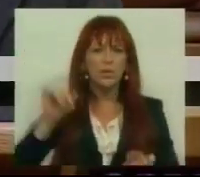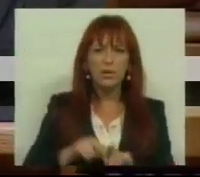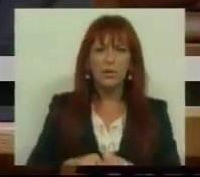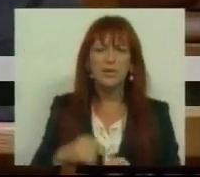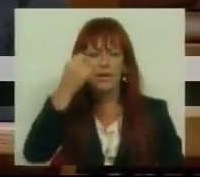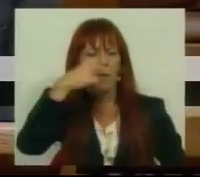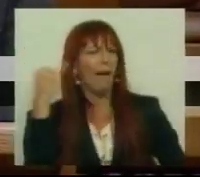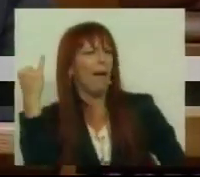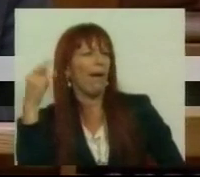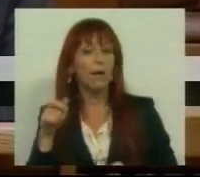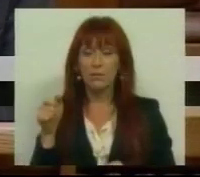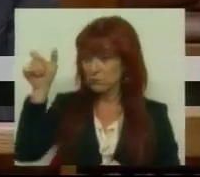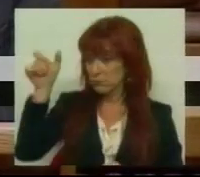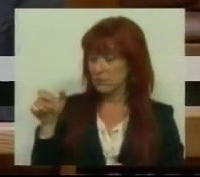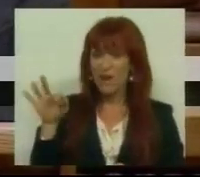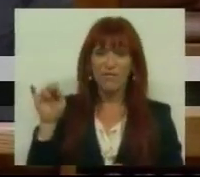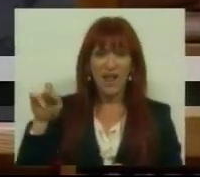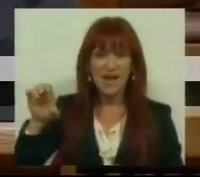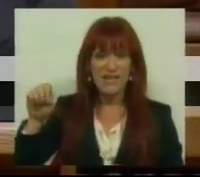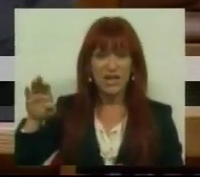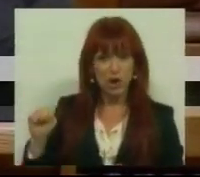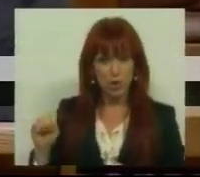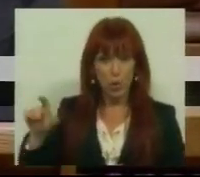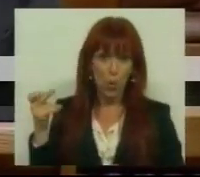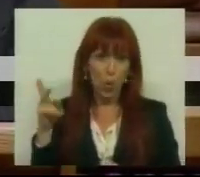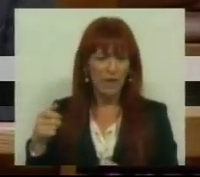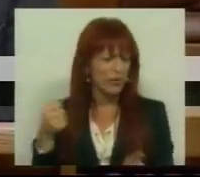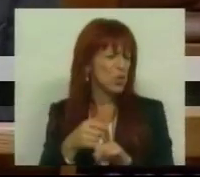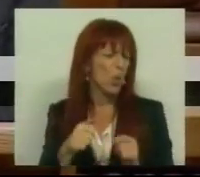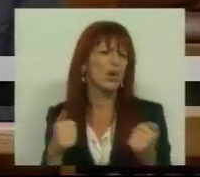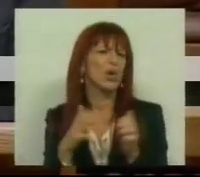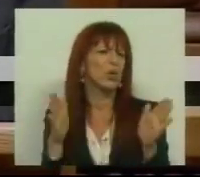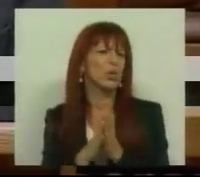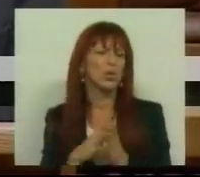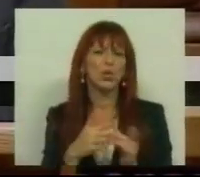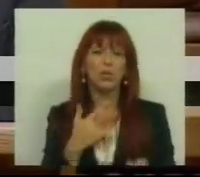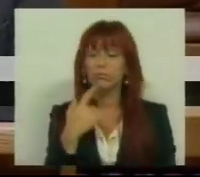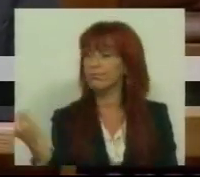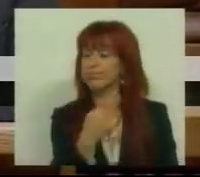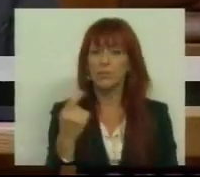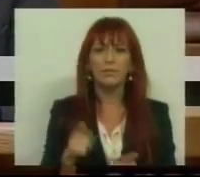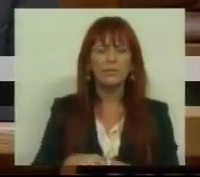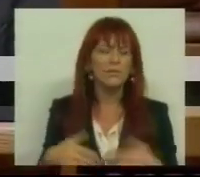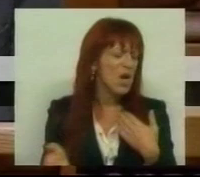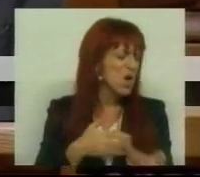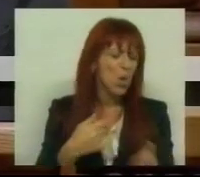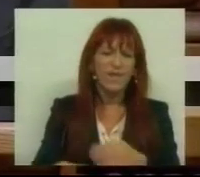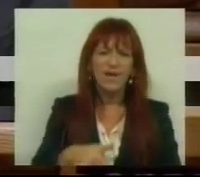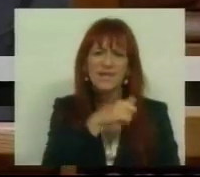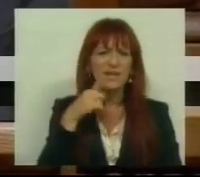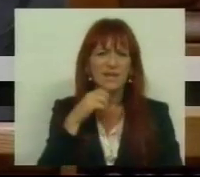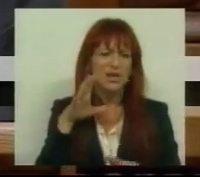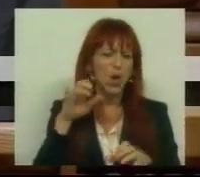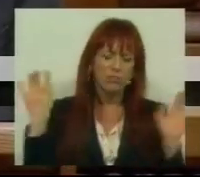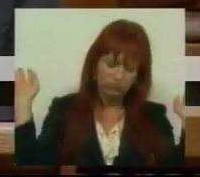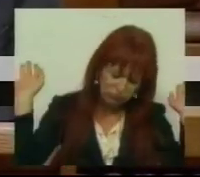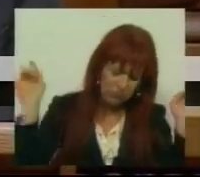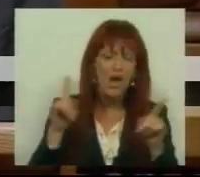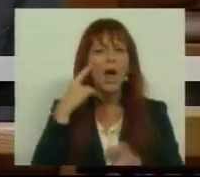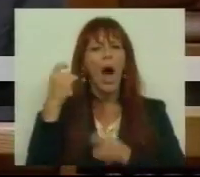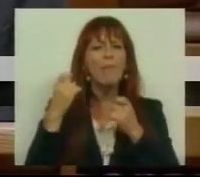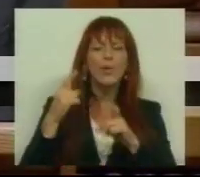esta lenda de Francisco Alves, lutando contra tudo e contra todos, doa a quem doer, sempre